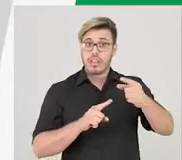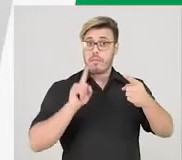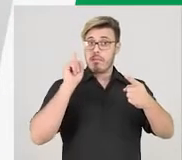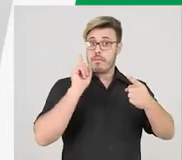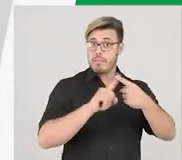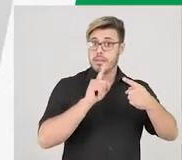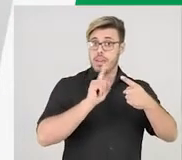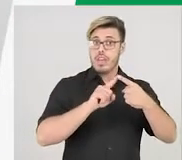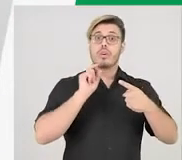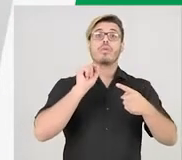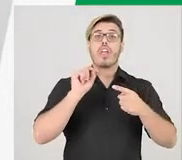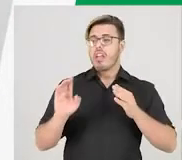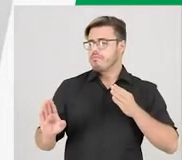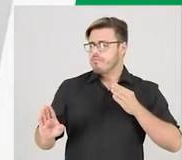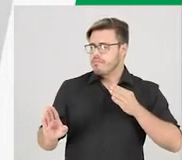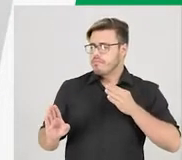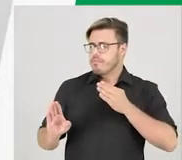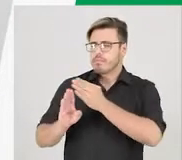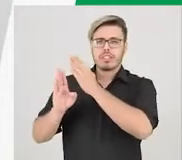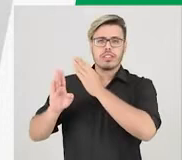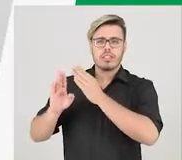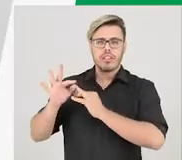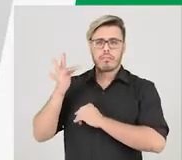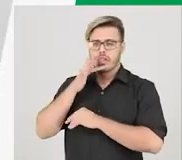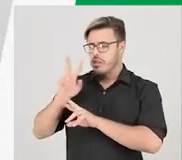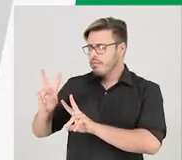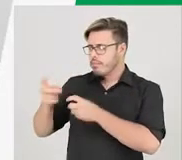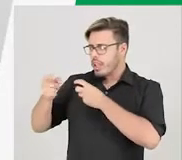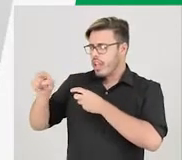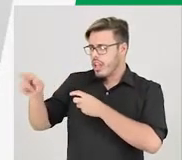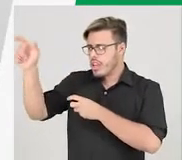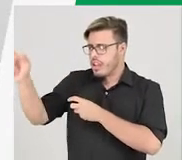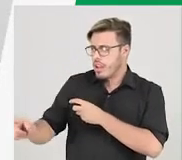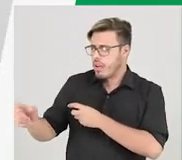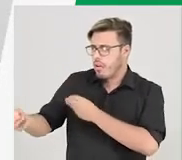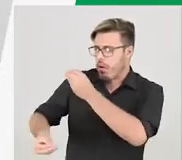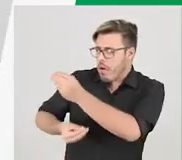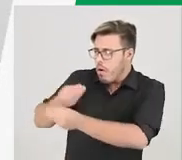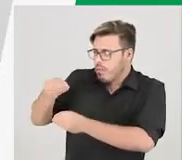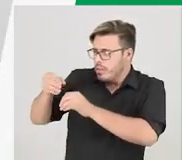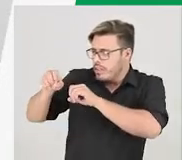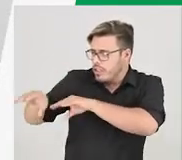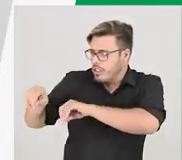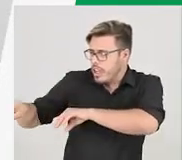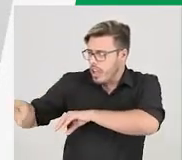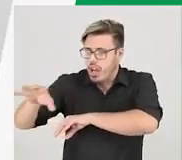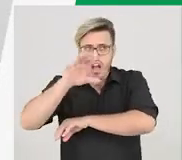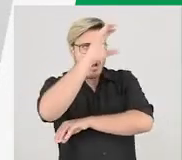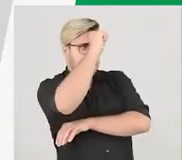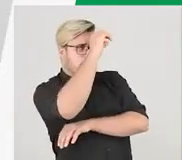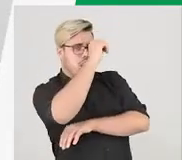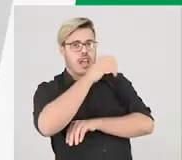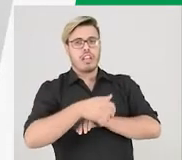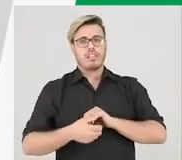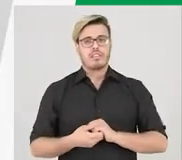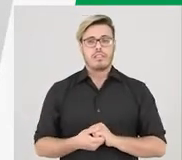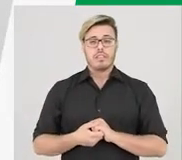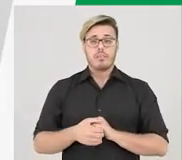dos estudantes. Nós dispomos de um modelo de relatório inicial, onde nós